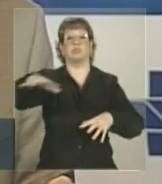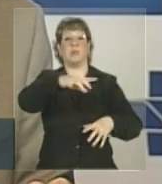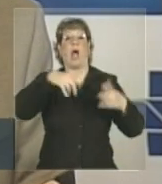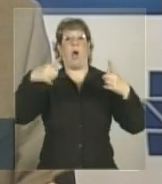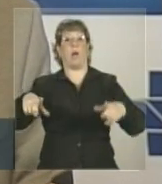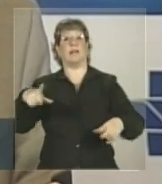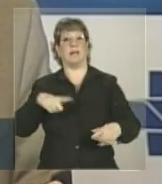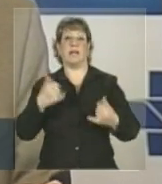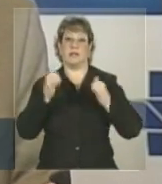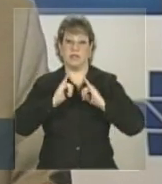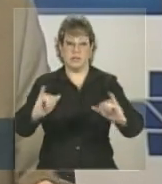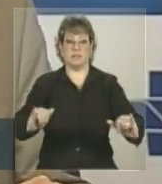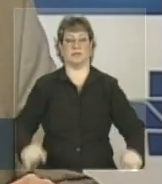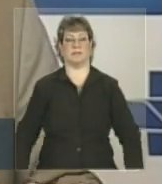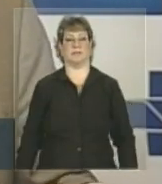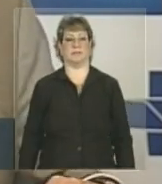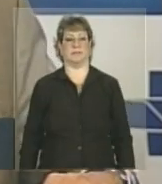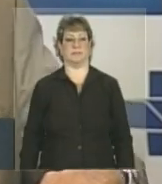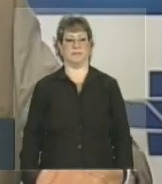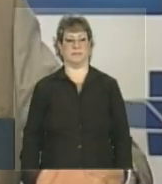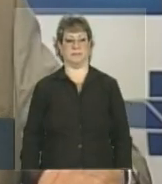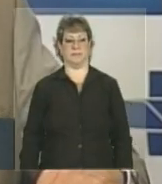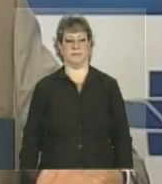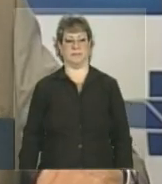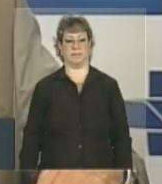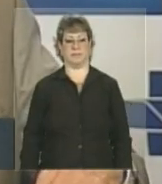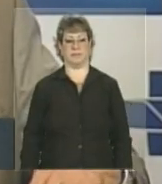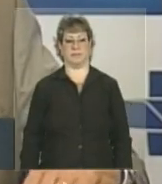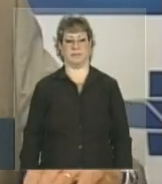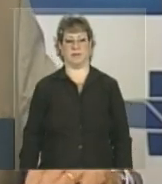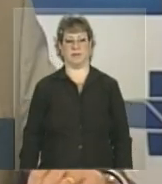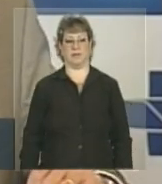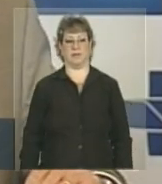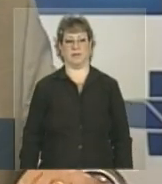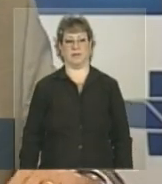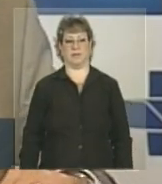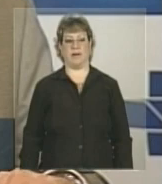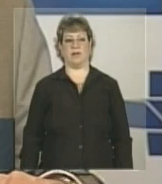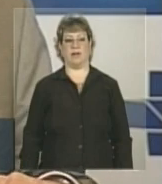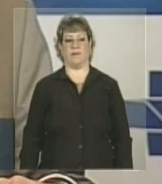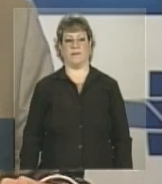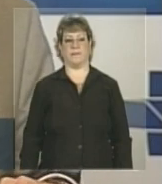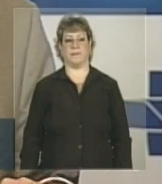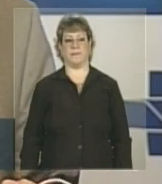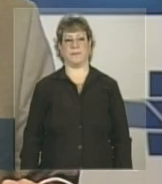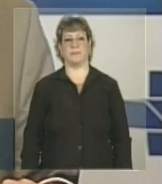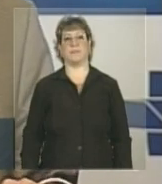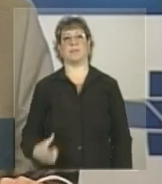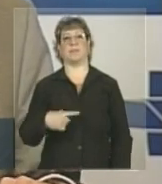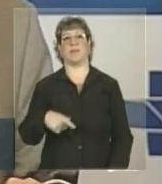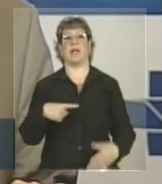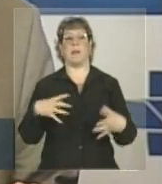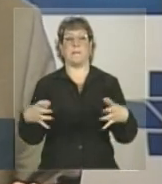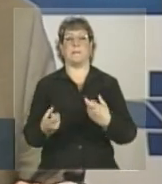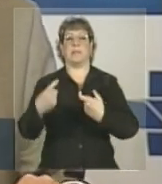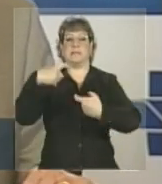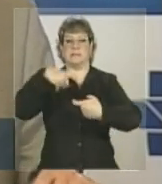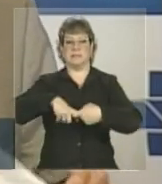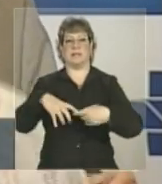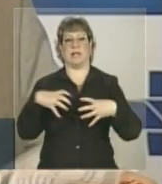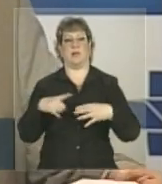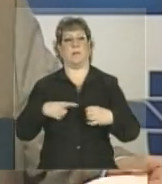tem recomendação, né. Isso aí é uma parceria entre o Ministério da Saúde e o Ministério da Justiça, né, visando